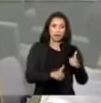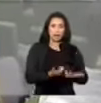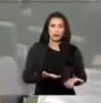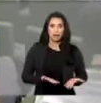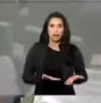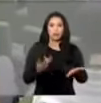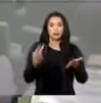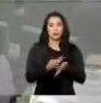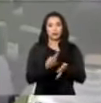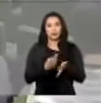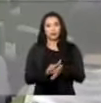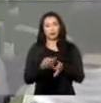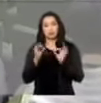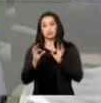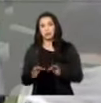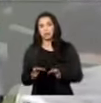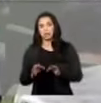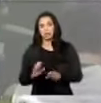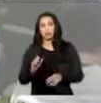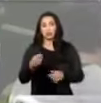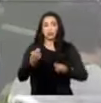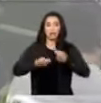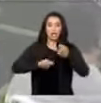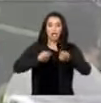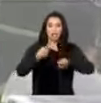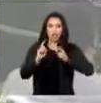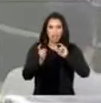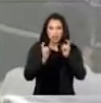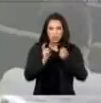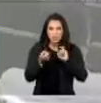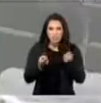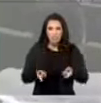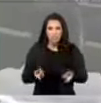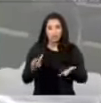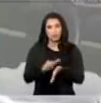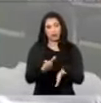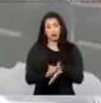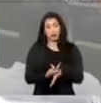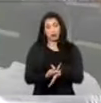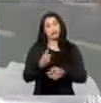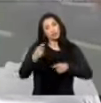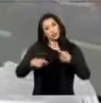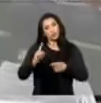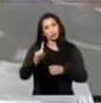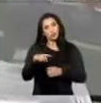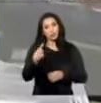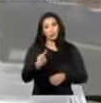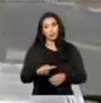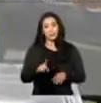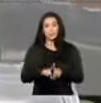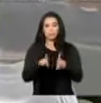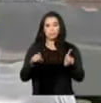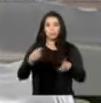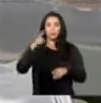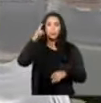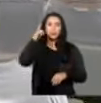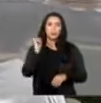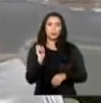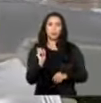por questões de censura ou por razões administrativas, isso vai ser discutido, mas eu acho que ele nos permite trazer à